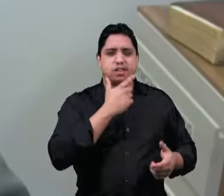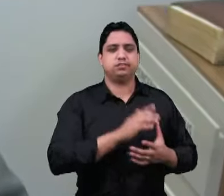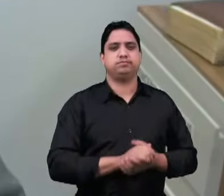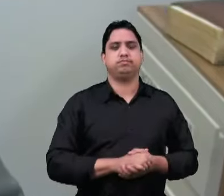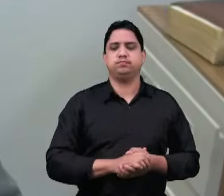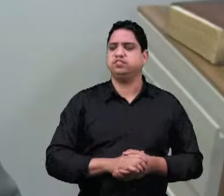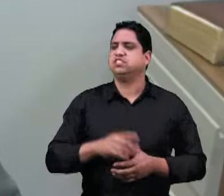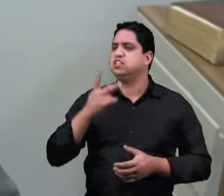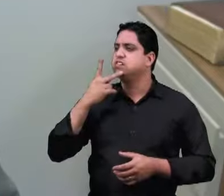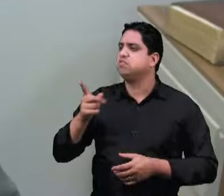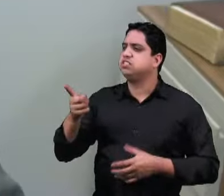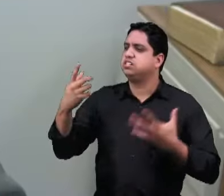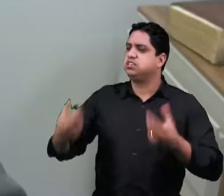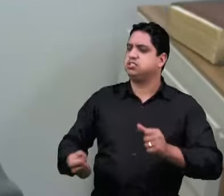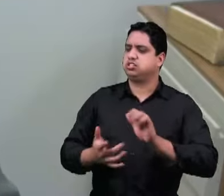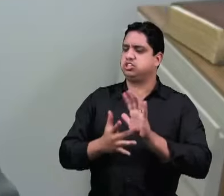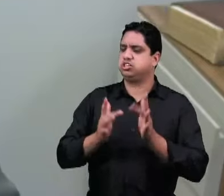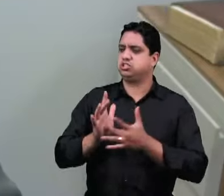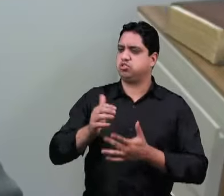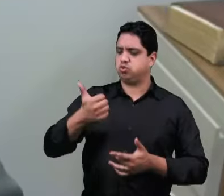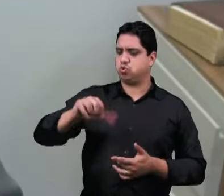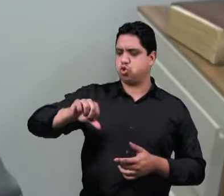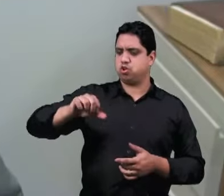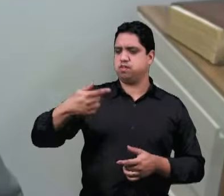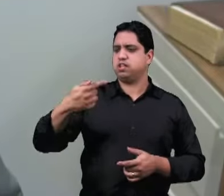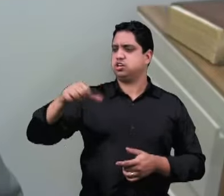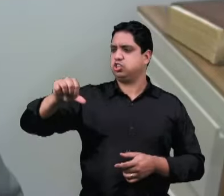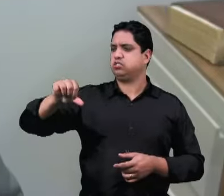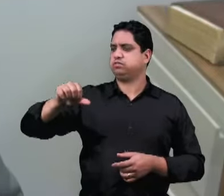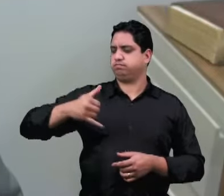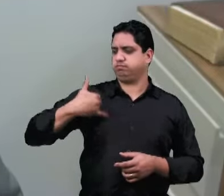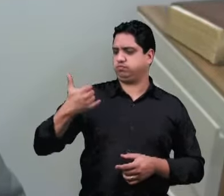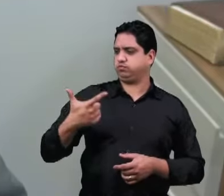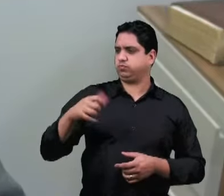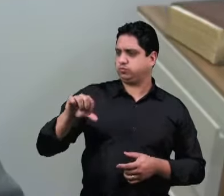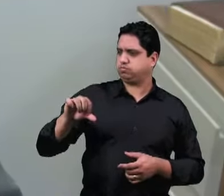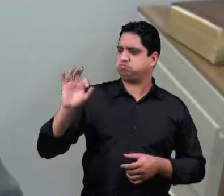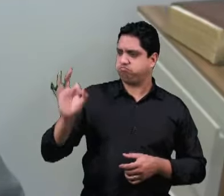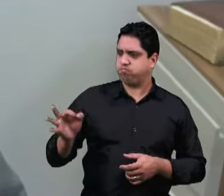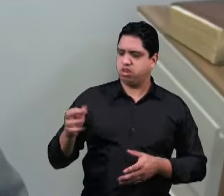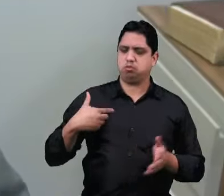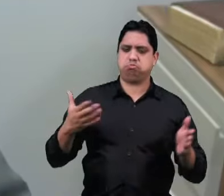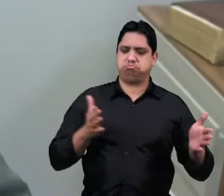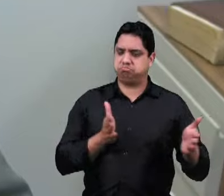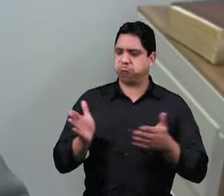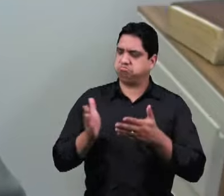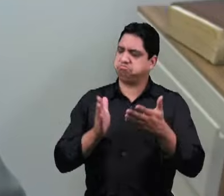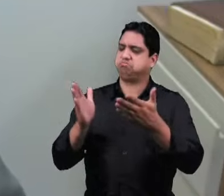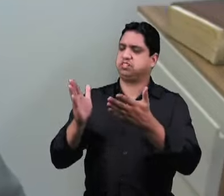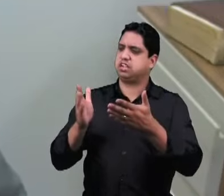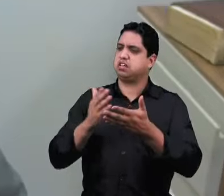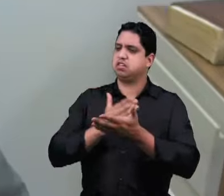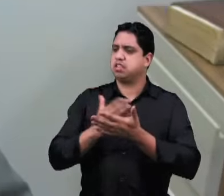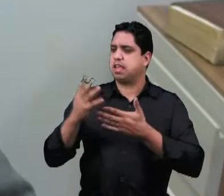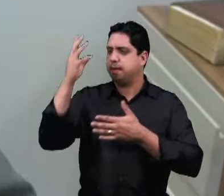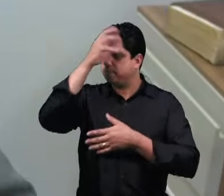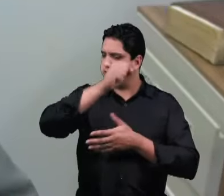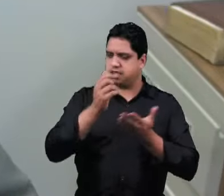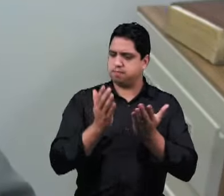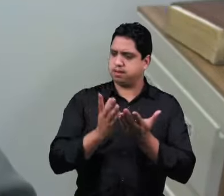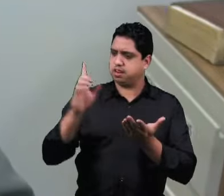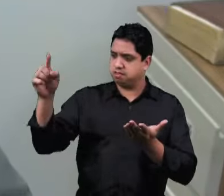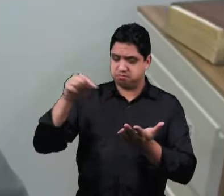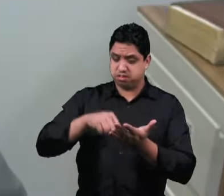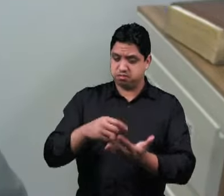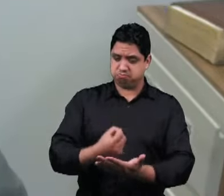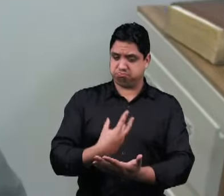em 1979, aos 29 anos, e, por certo, começou a caminhar, começou a aprender a palavra de Deus, os